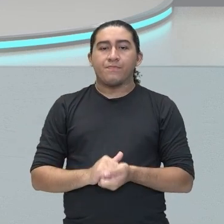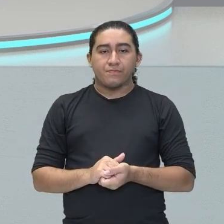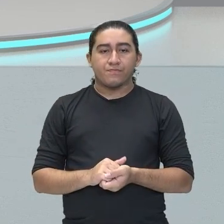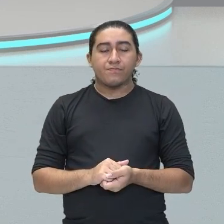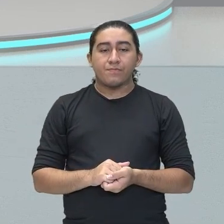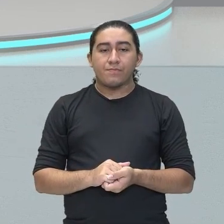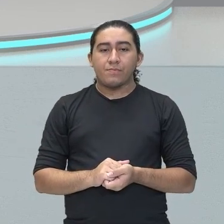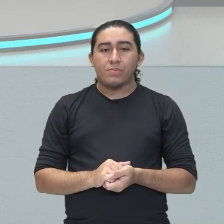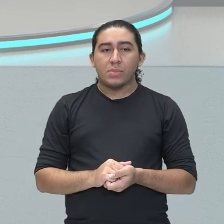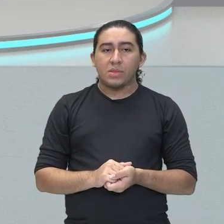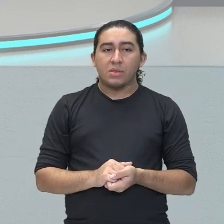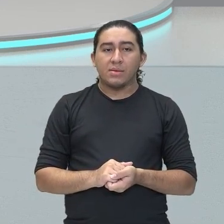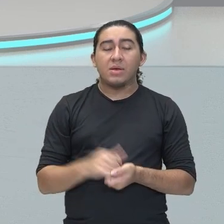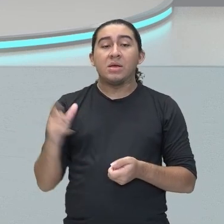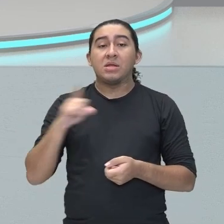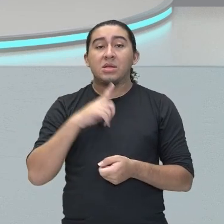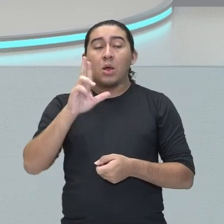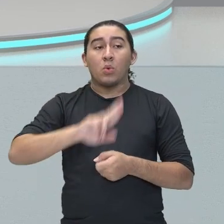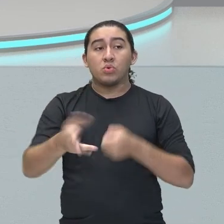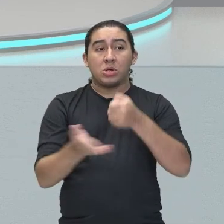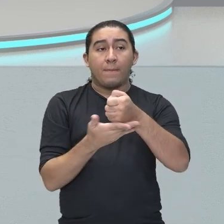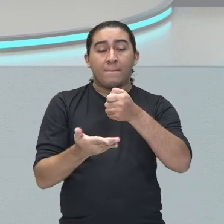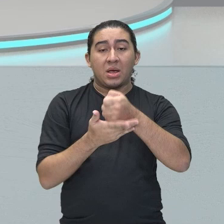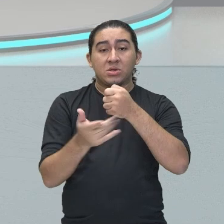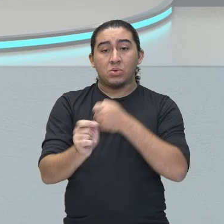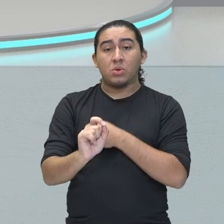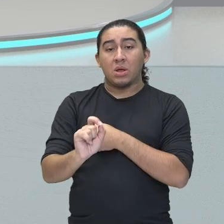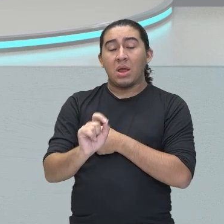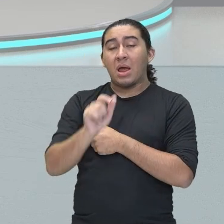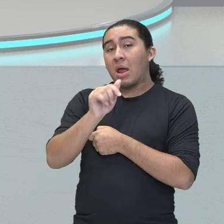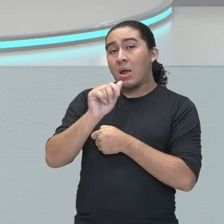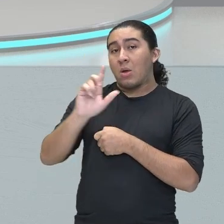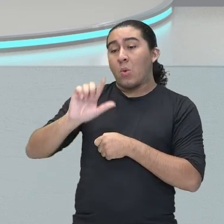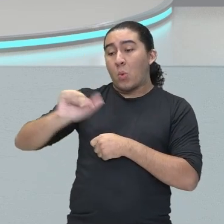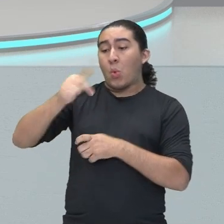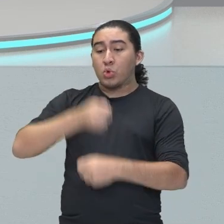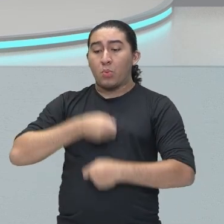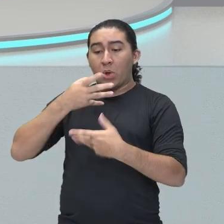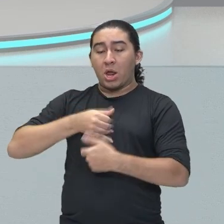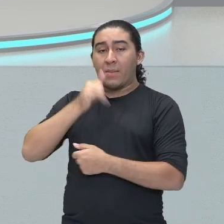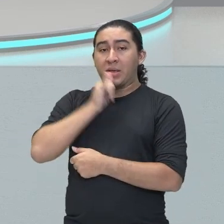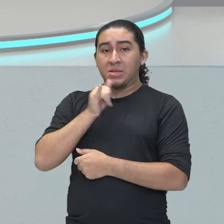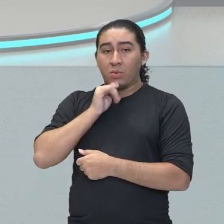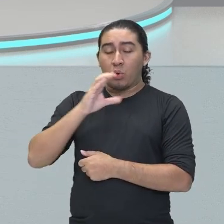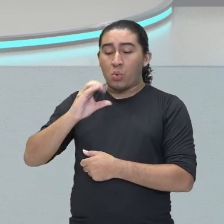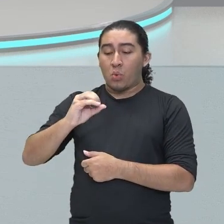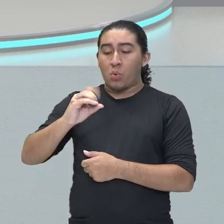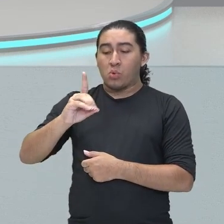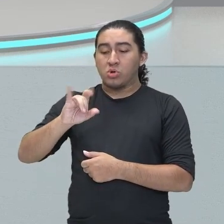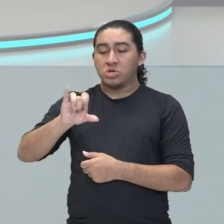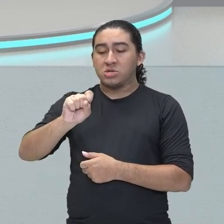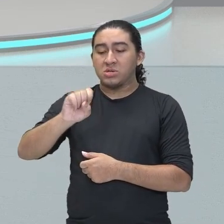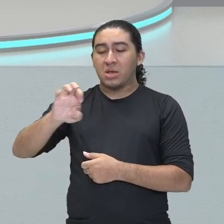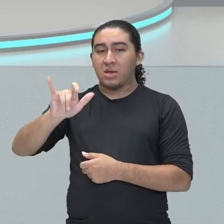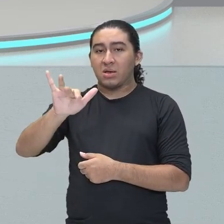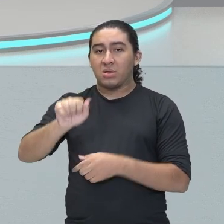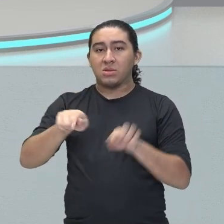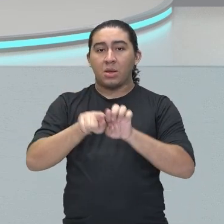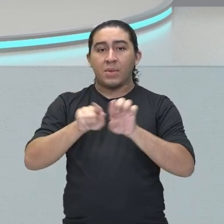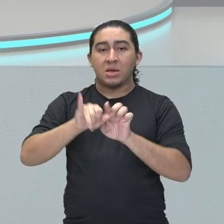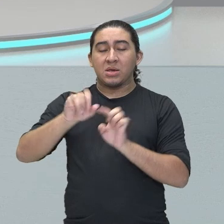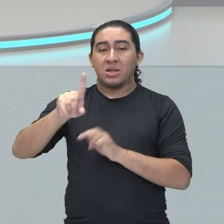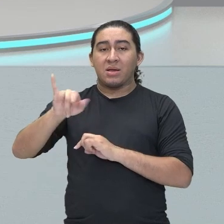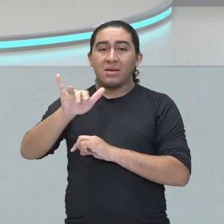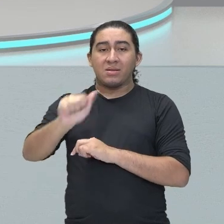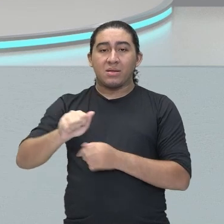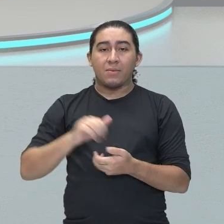da epopeias clássicas, como Odisseia e Ilíada, o poema de